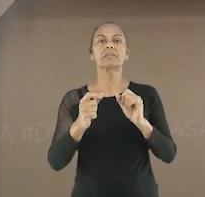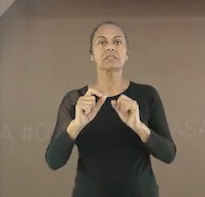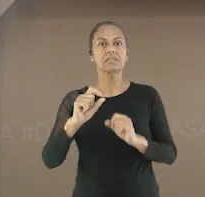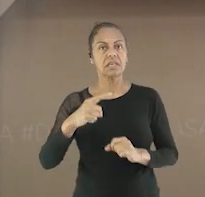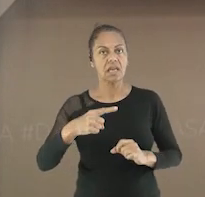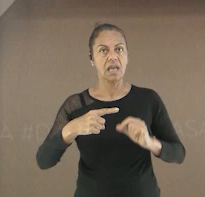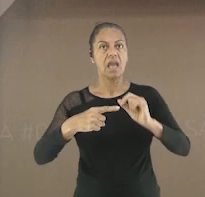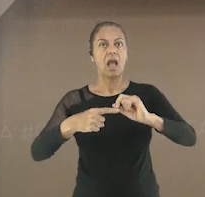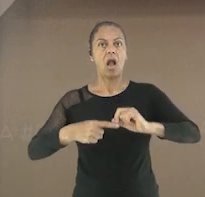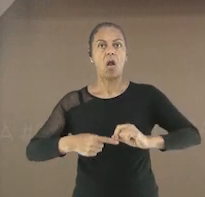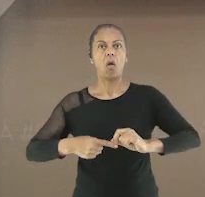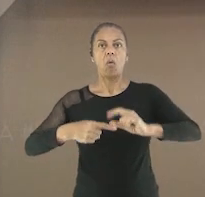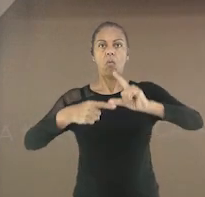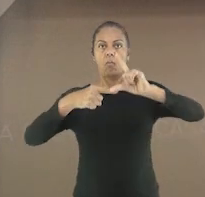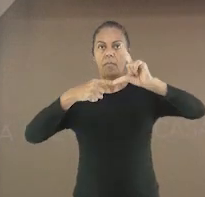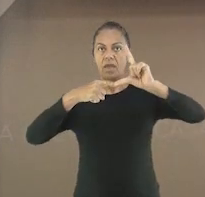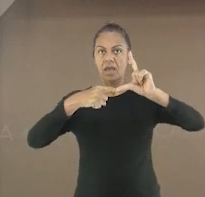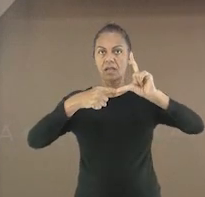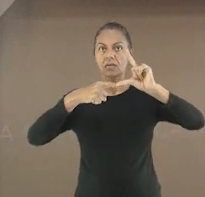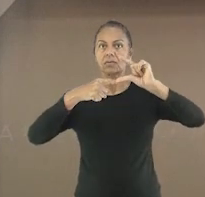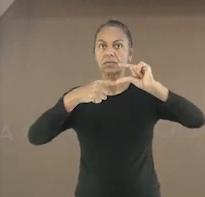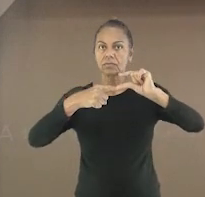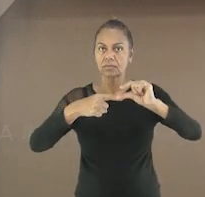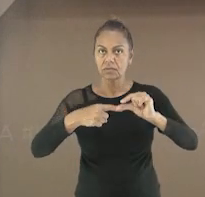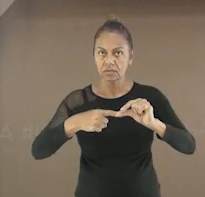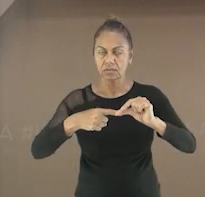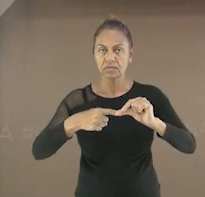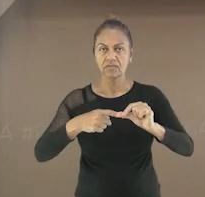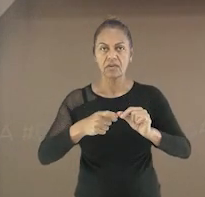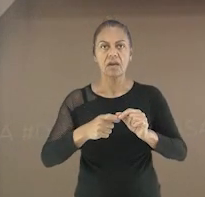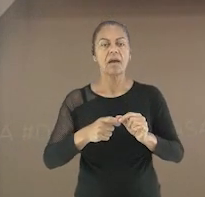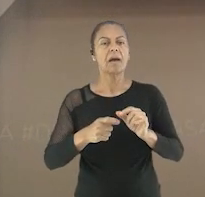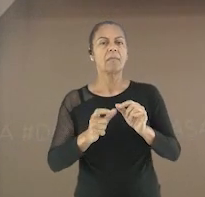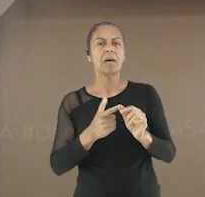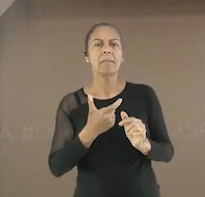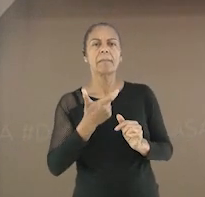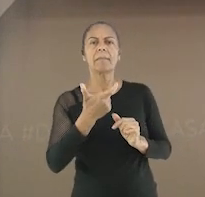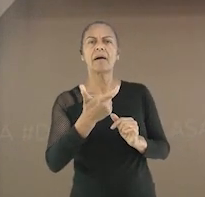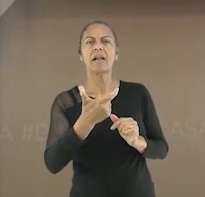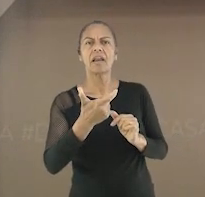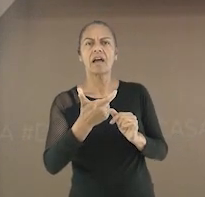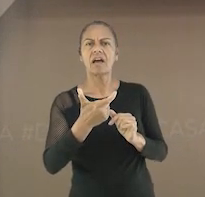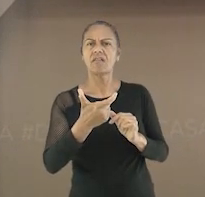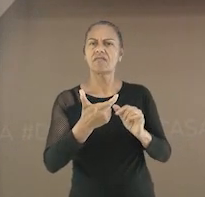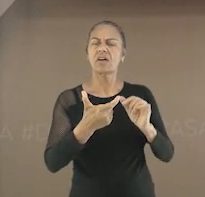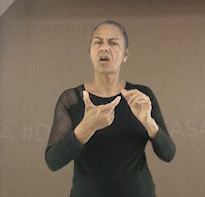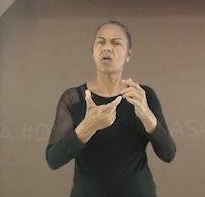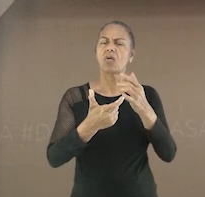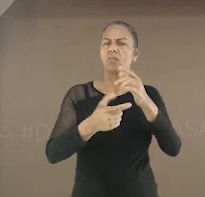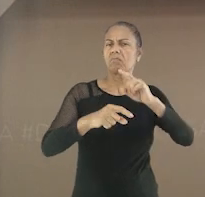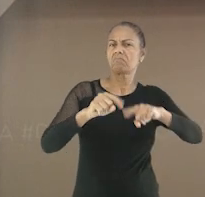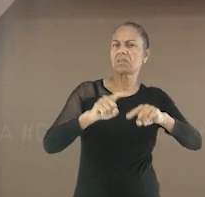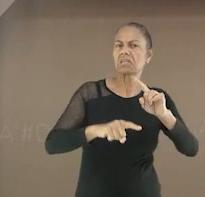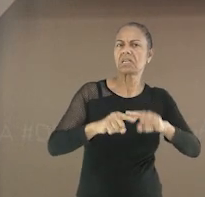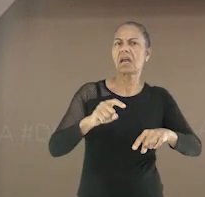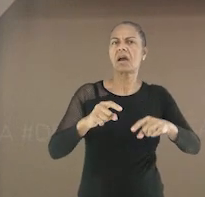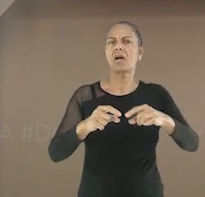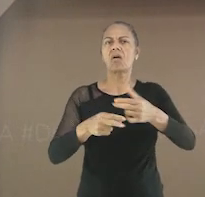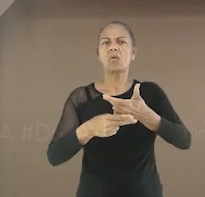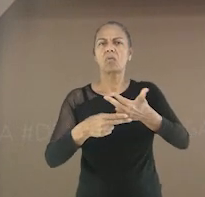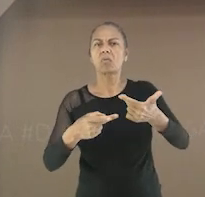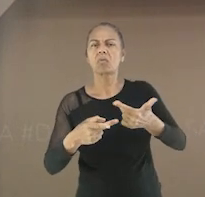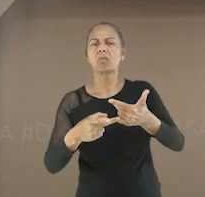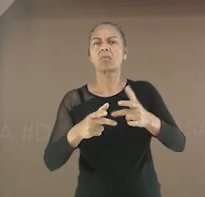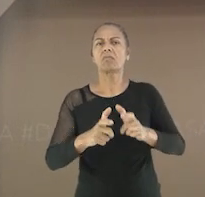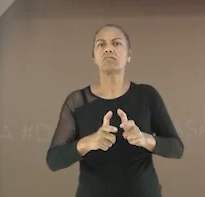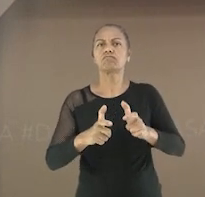flexão de grau. Como o próprio nome já sugere, aumentativo indica o aumentativo de algo ou